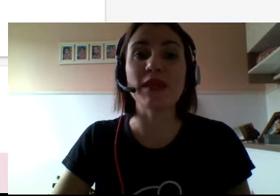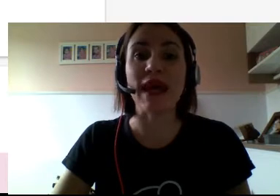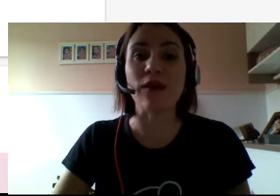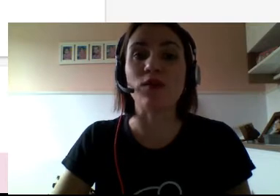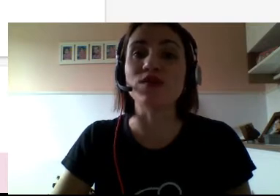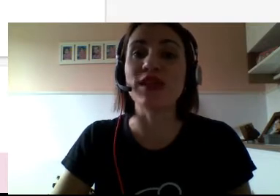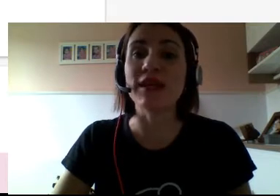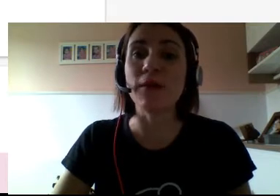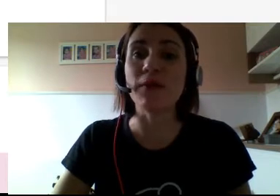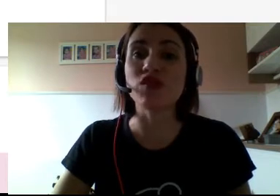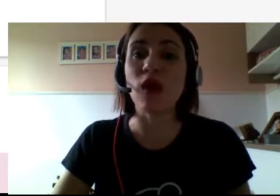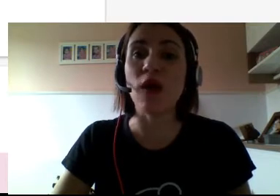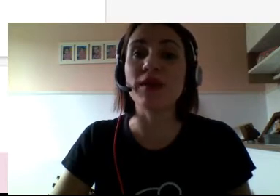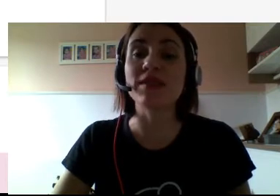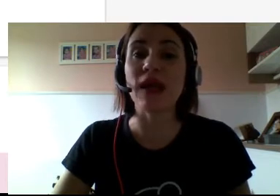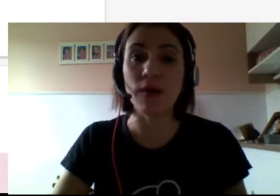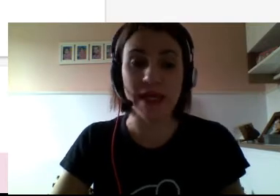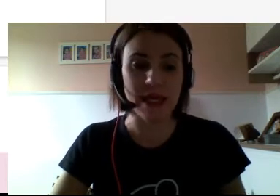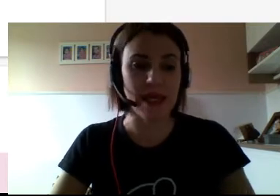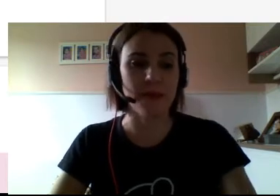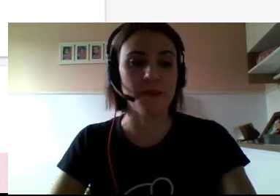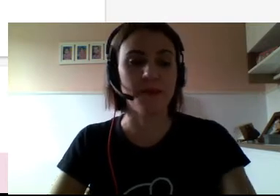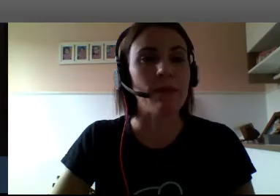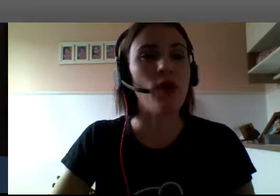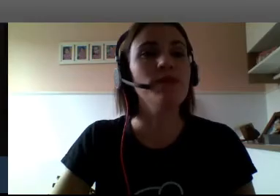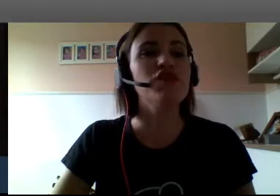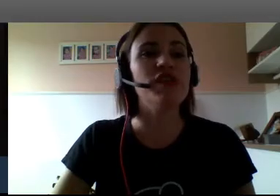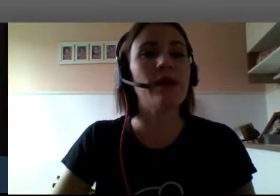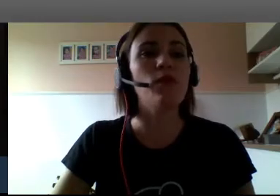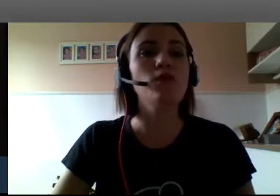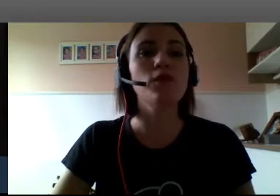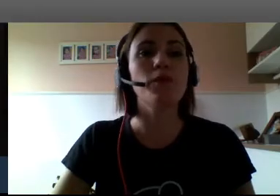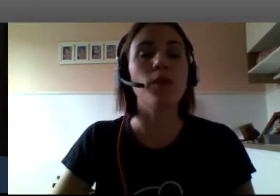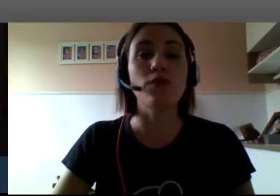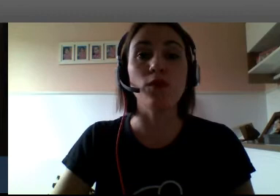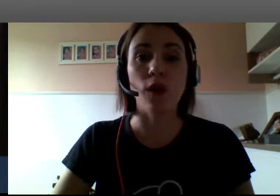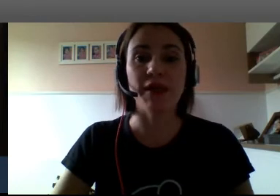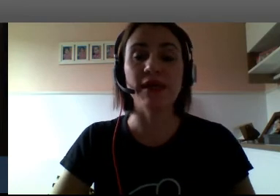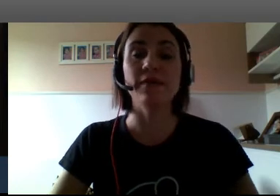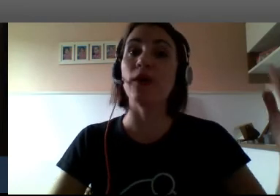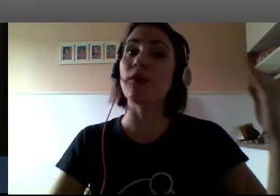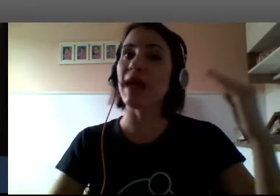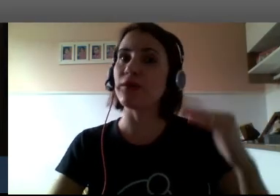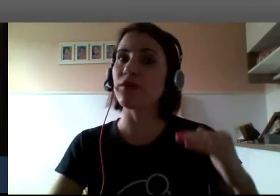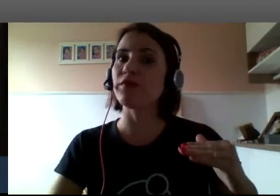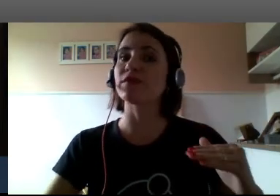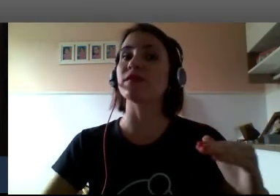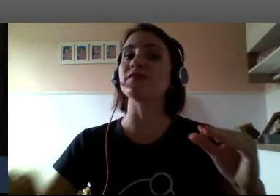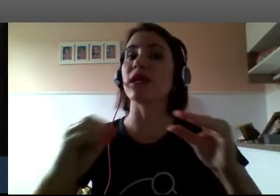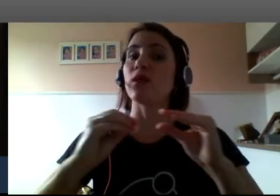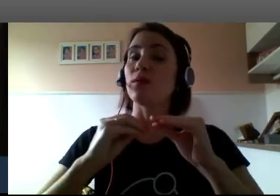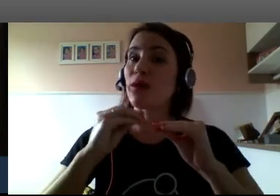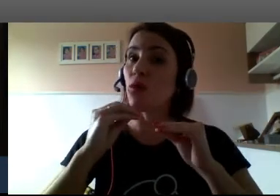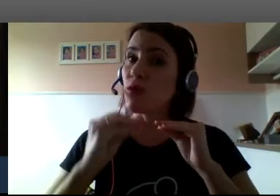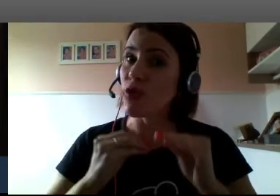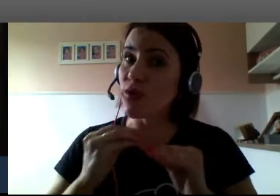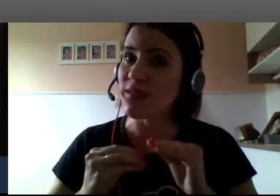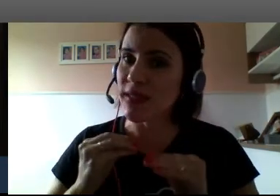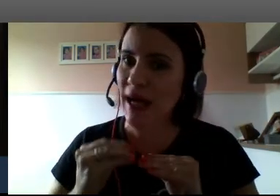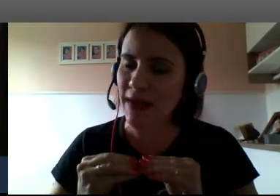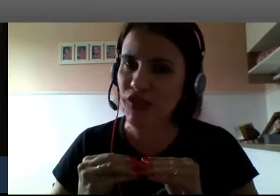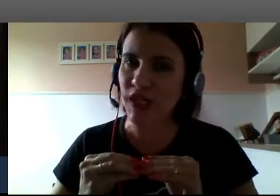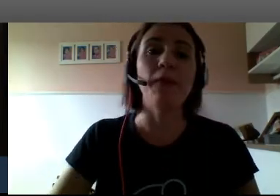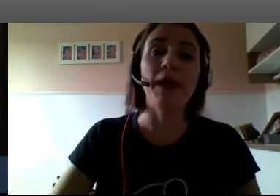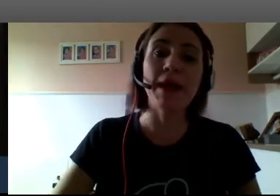história e seus espetáculos e aqui pessoal está o link tá bom gira mundo.org eu quero que vocês tenham